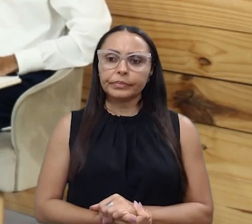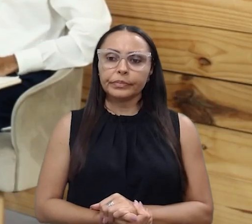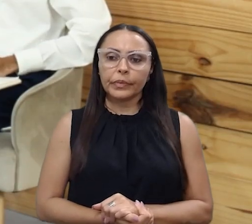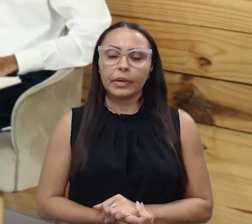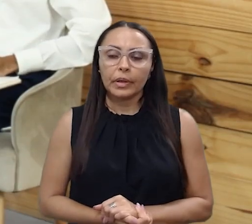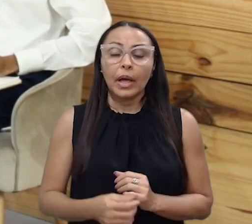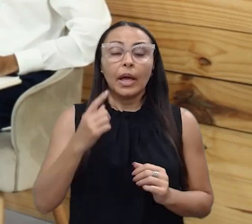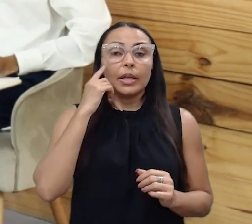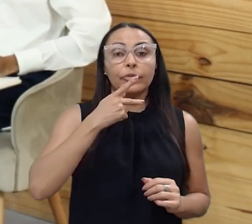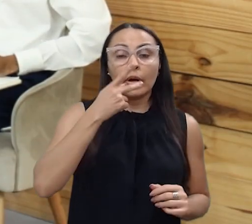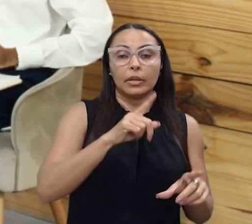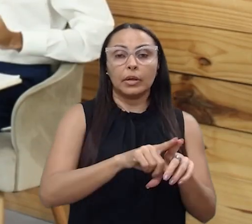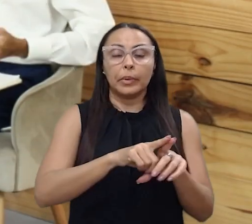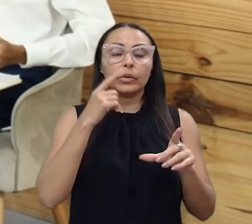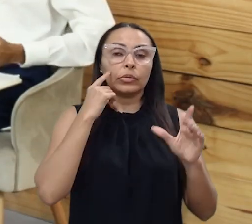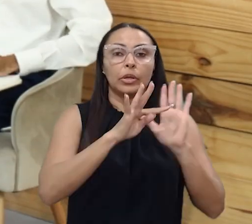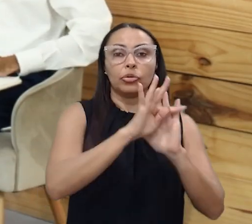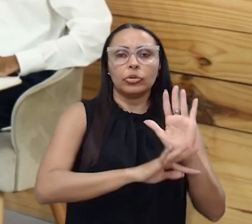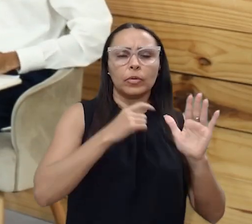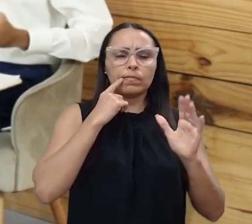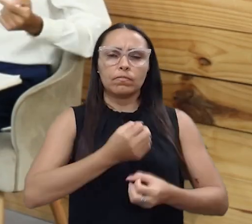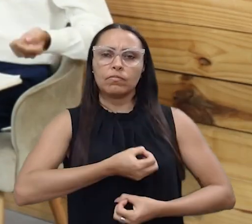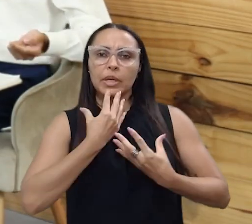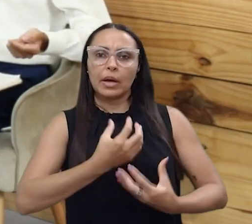João Cabral fala que o texto foi inspirado